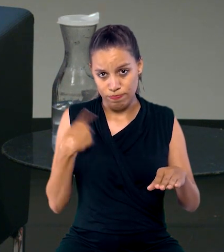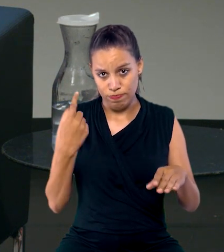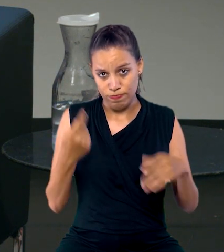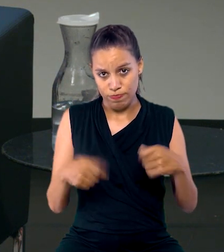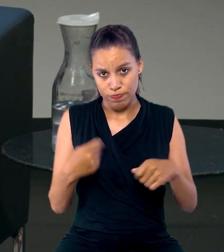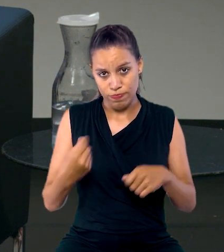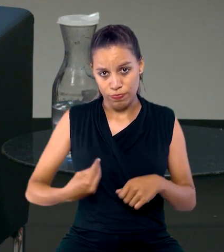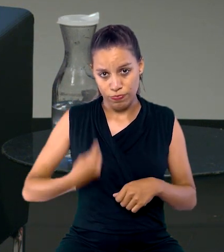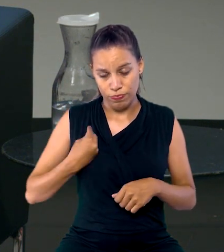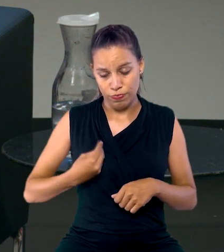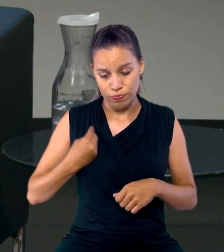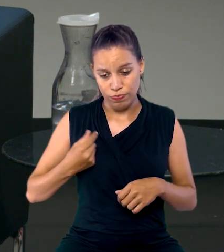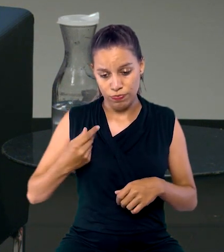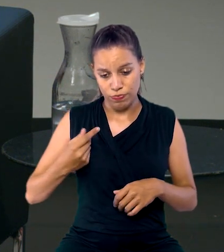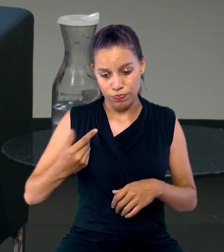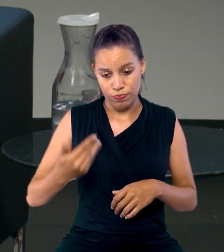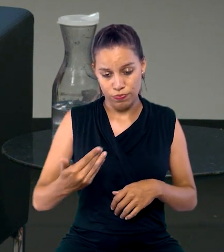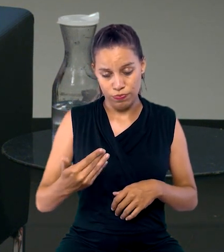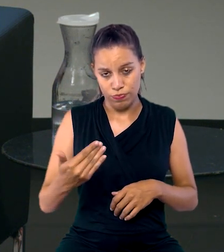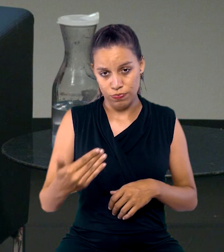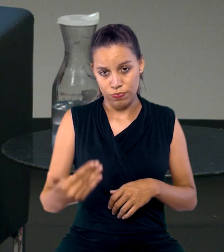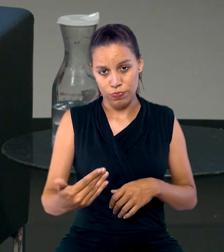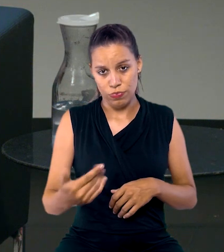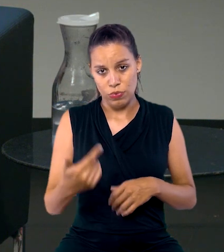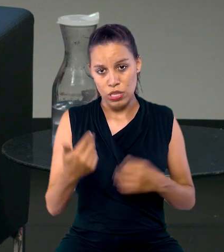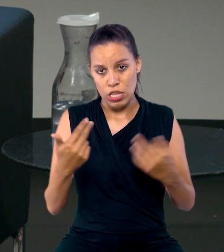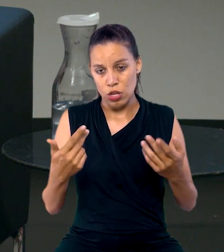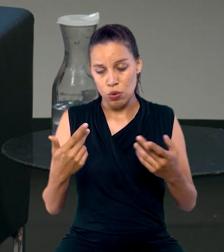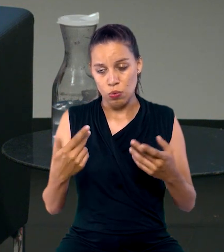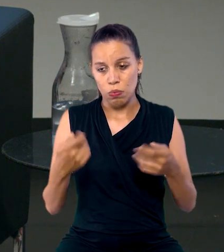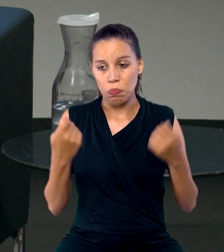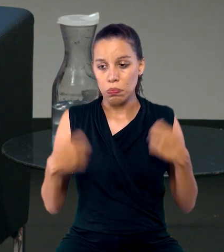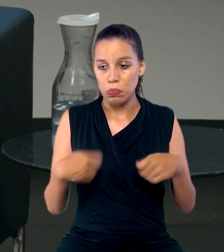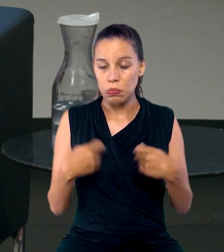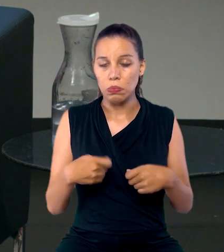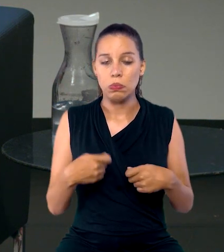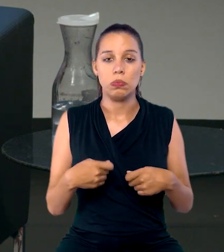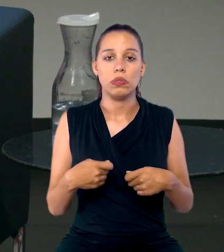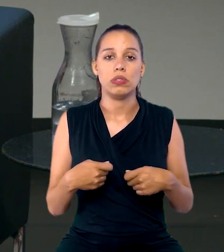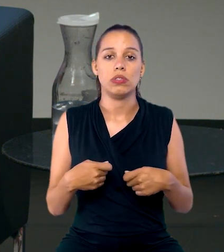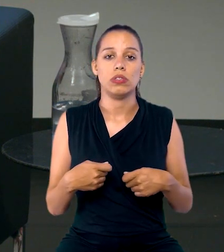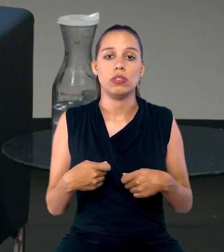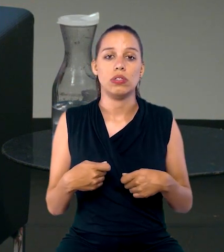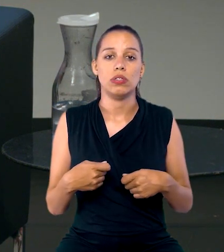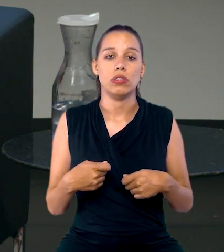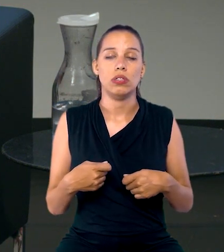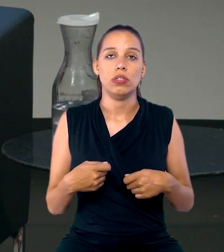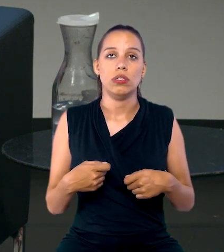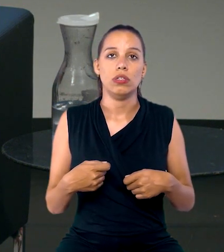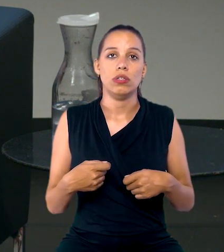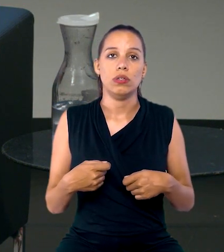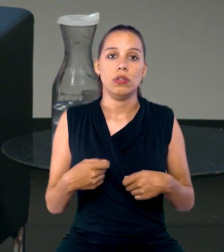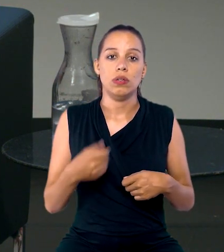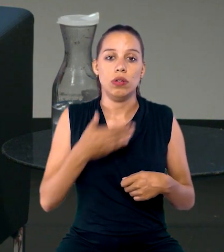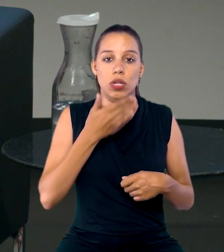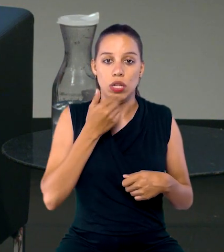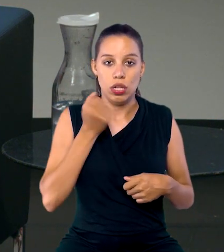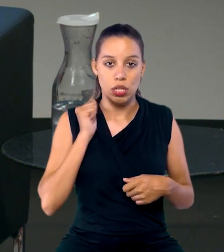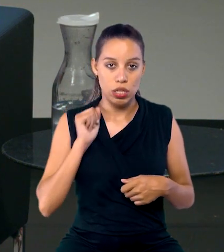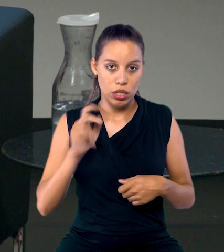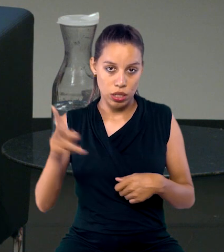a gente precisa viver de acordo com a emergência, responder à emergência todos os